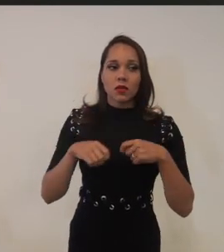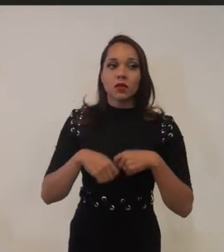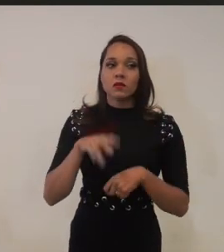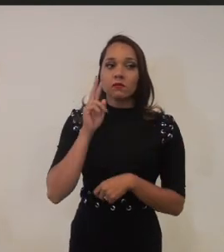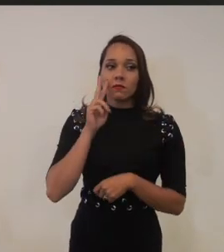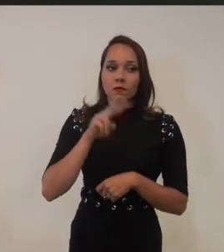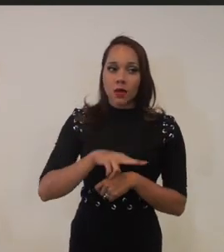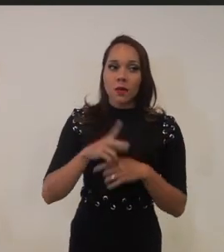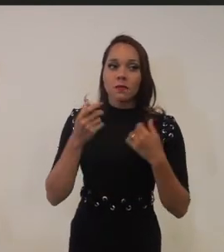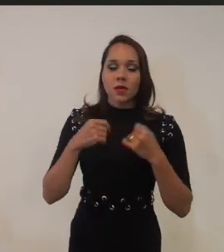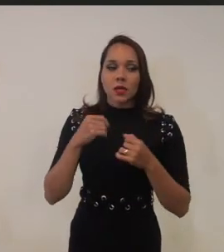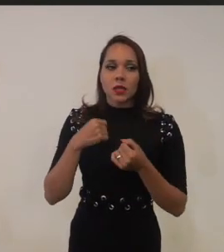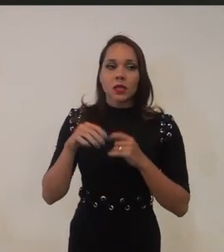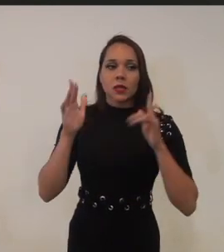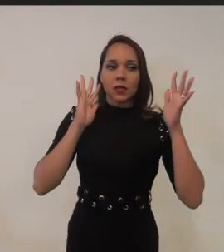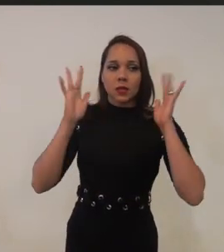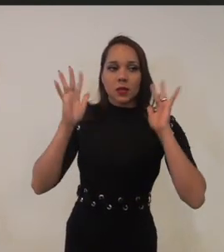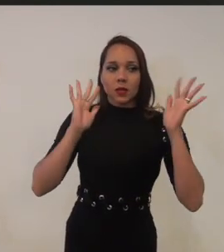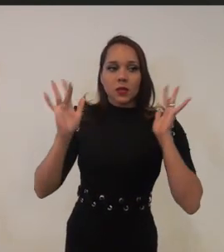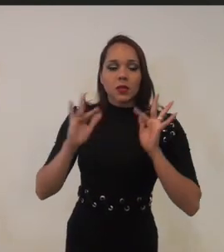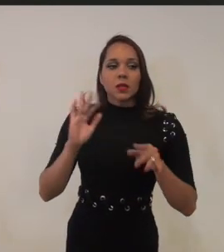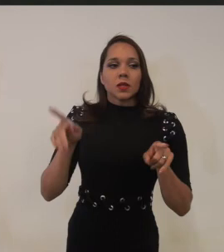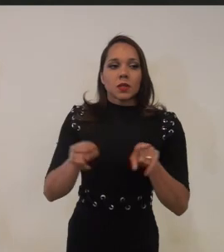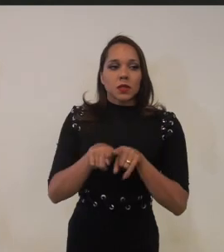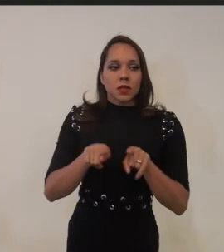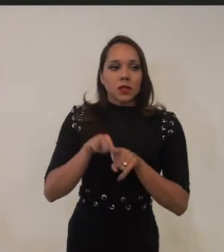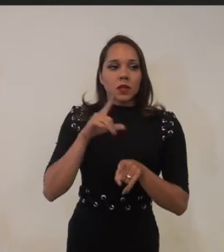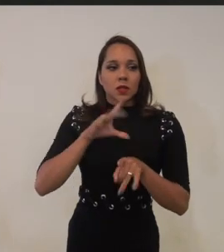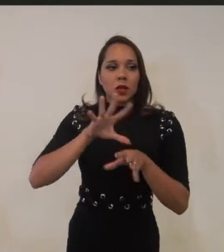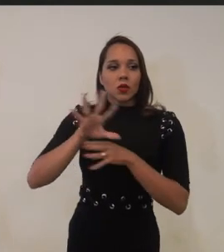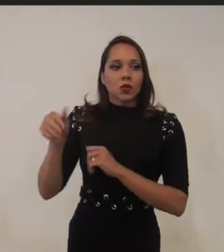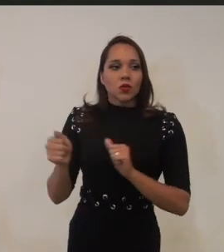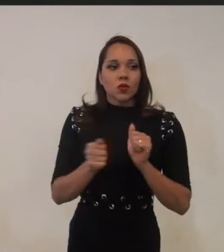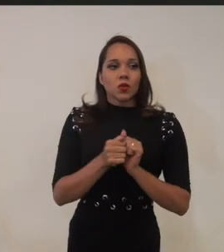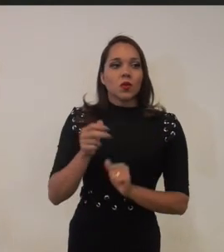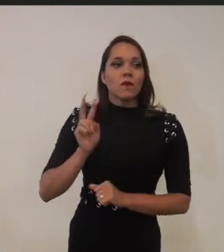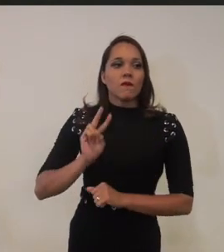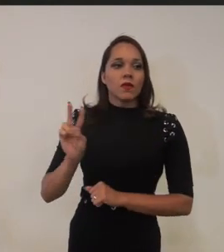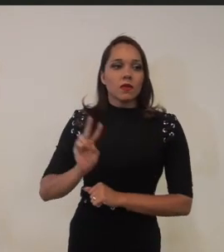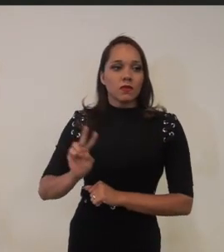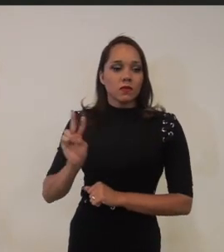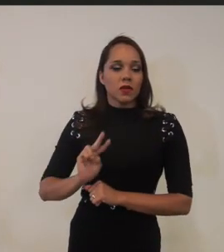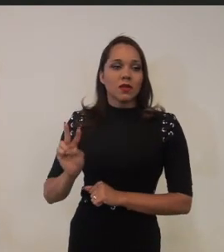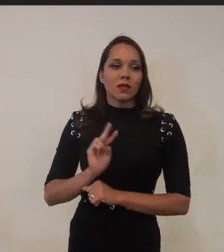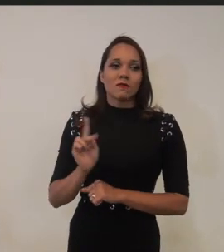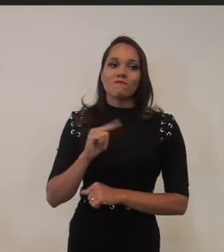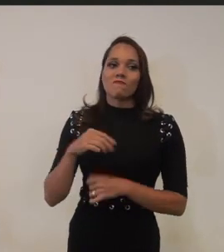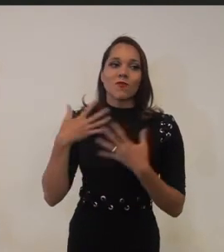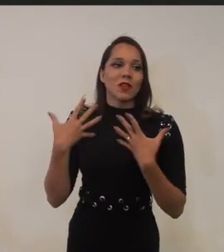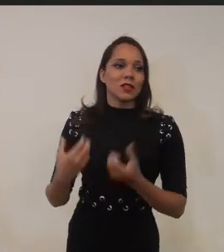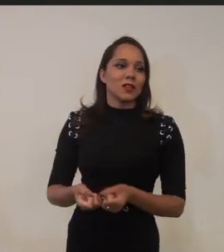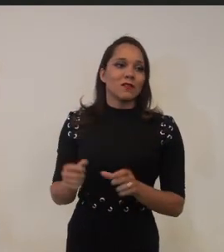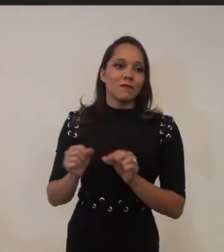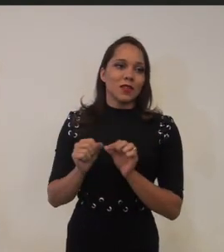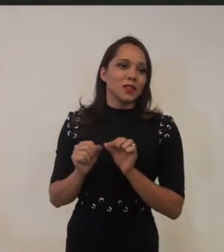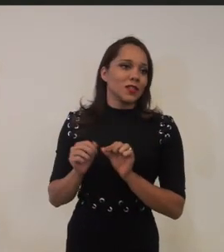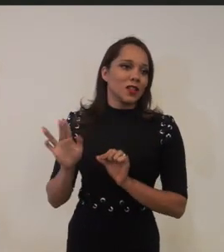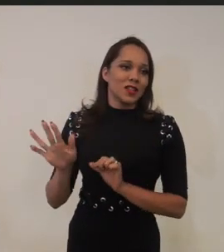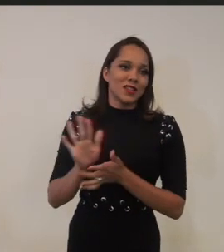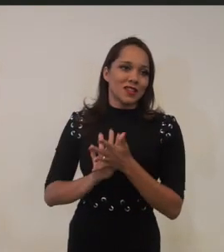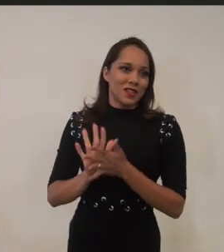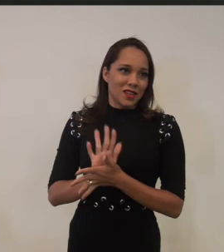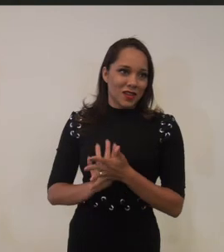ver. Temos a conjuntura da venezuelana, que não nos permite acionar o Ótica no